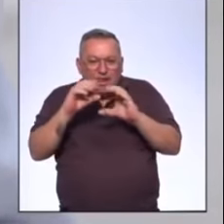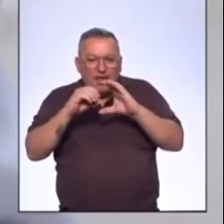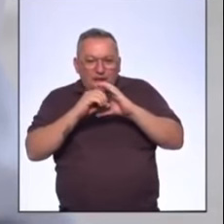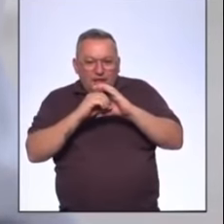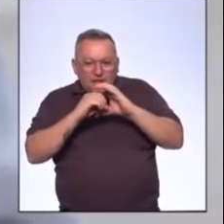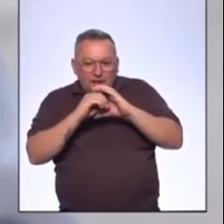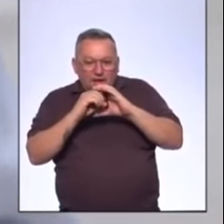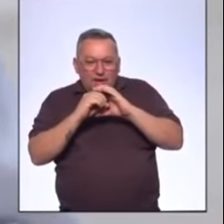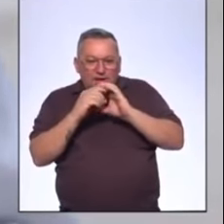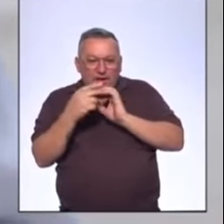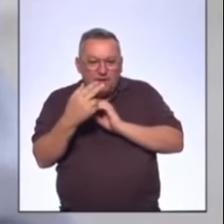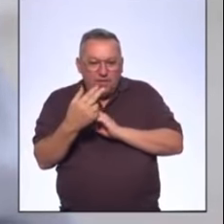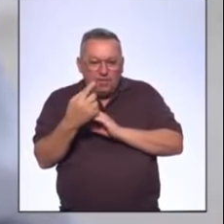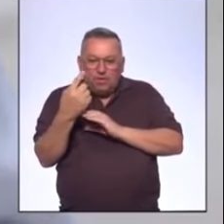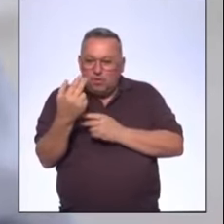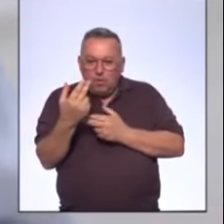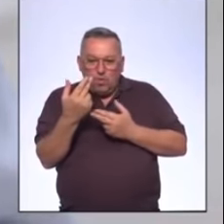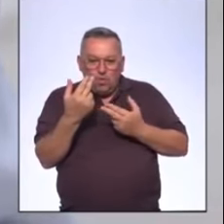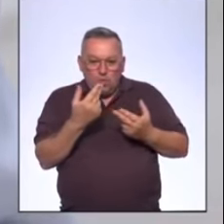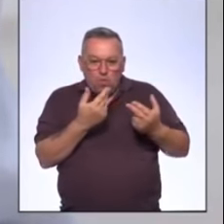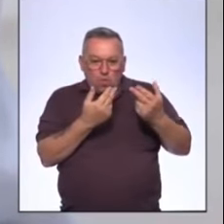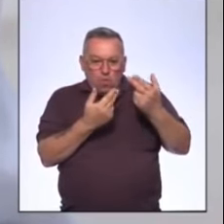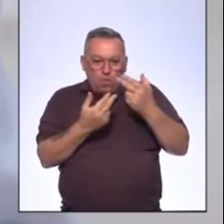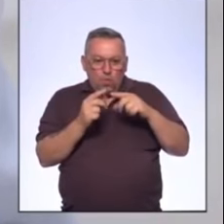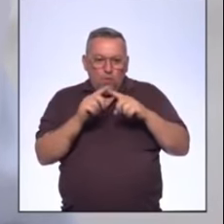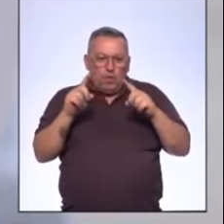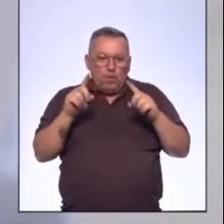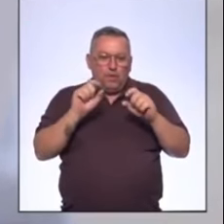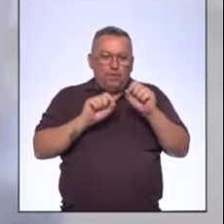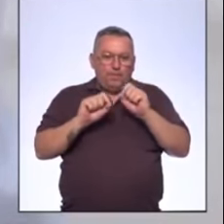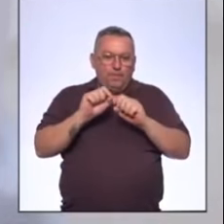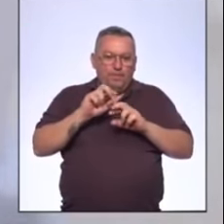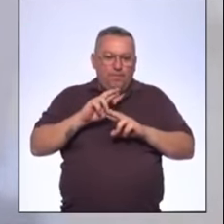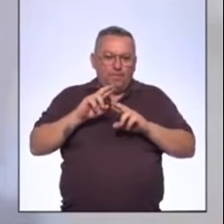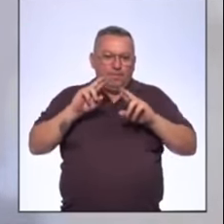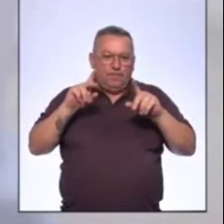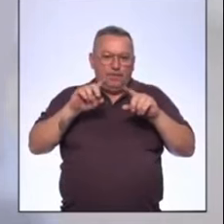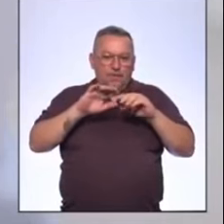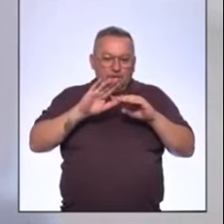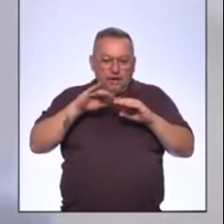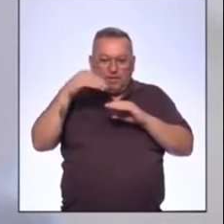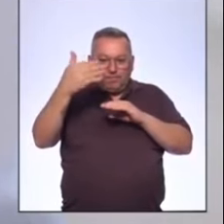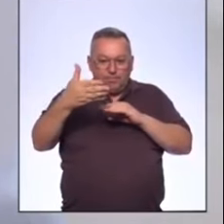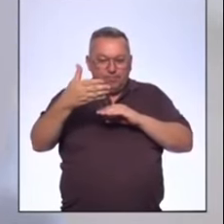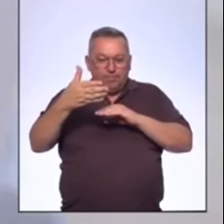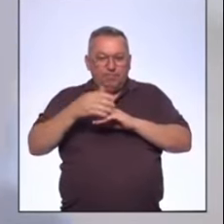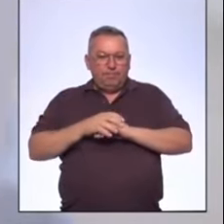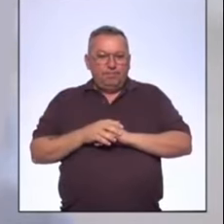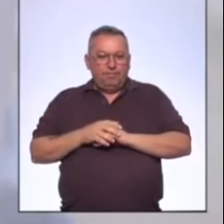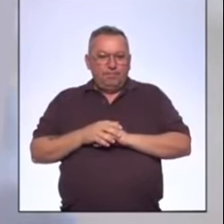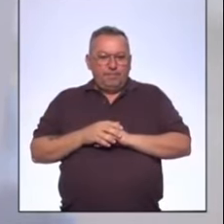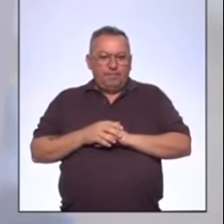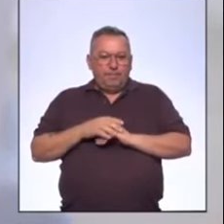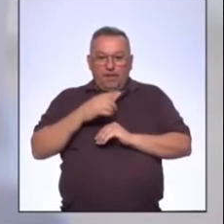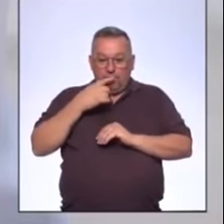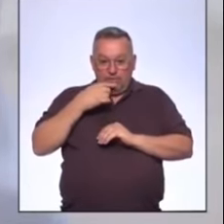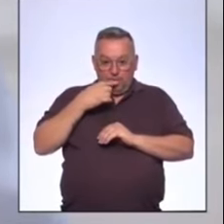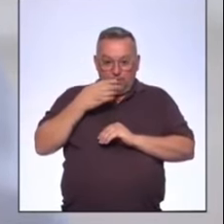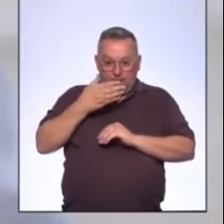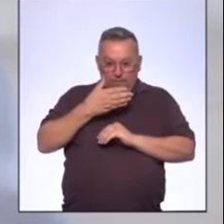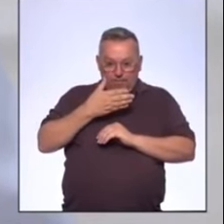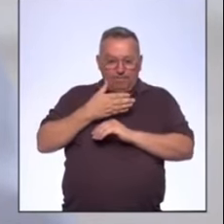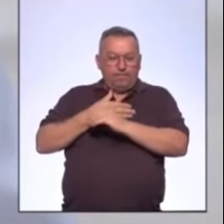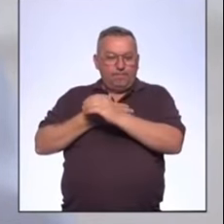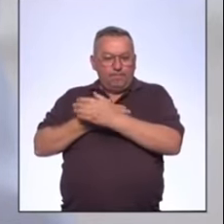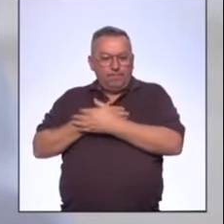ela é igual à outra, mas essa aqui vai ser diferente dessa aqui, por exemplo. Quando eu tenho um monte de